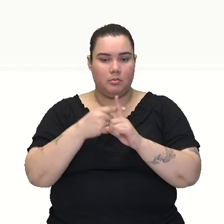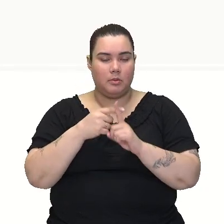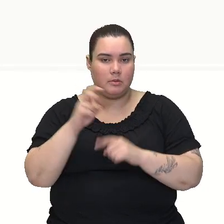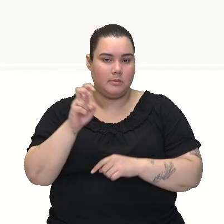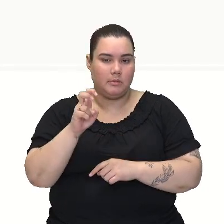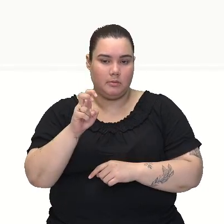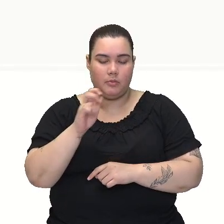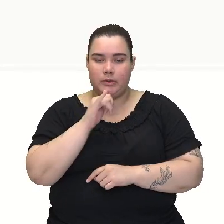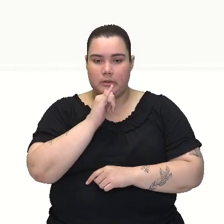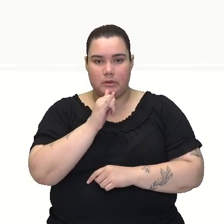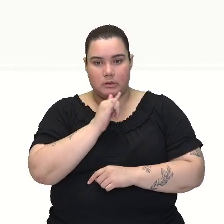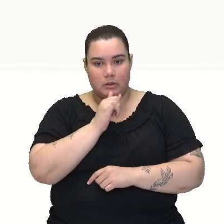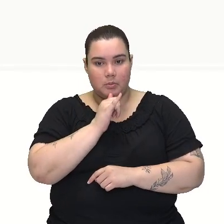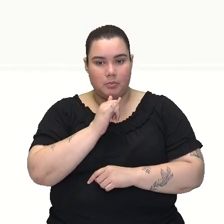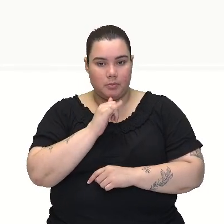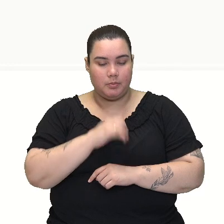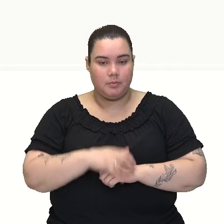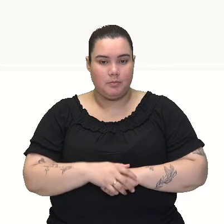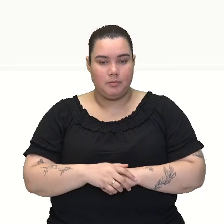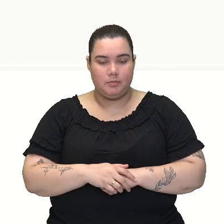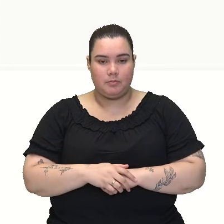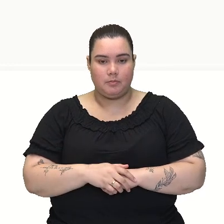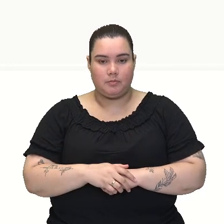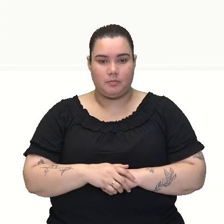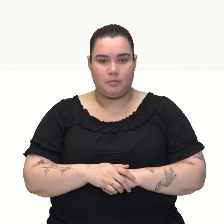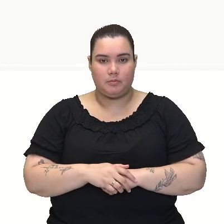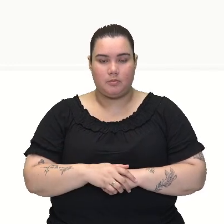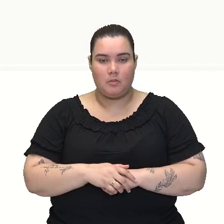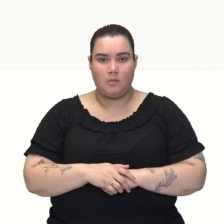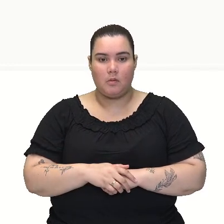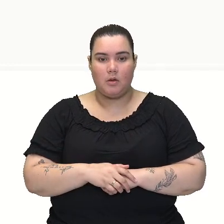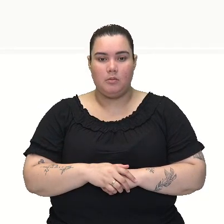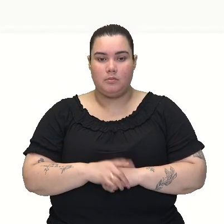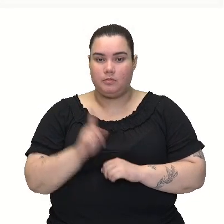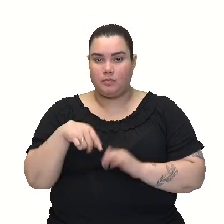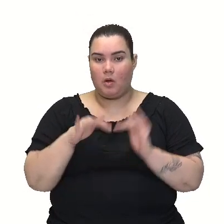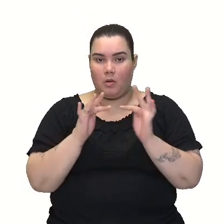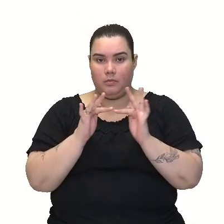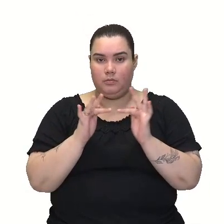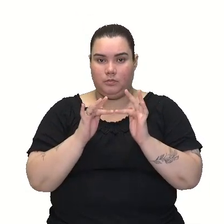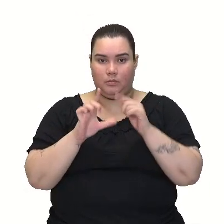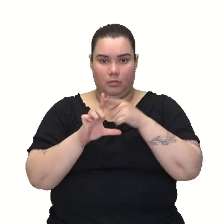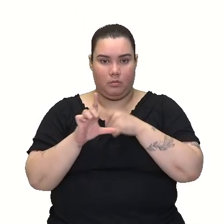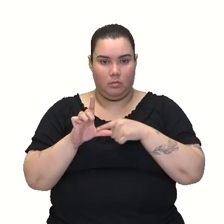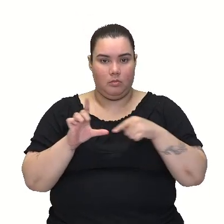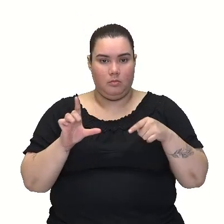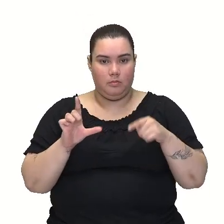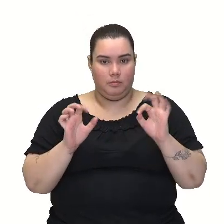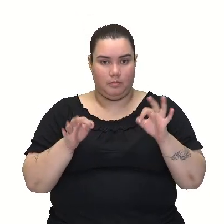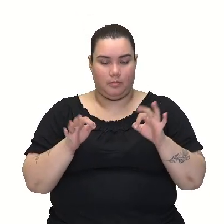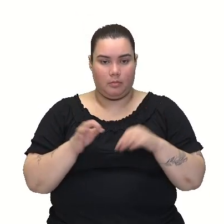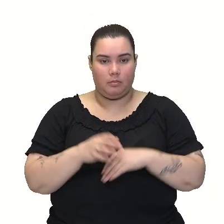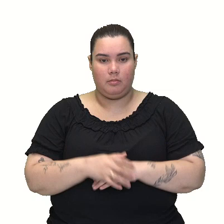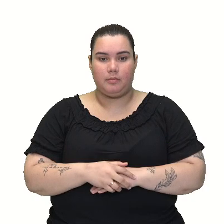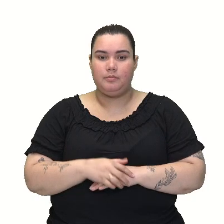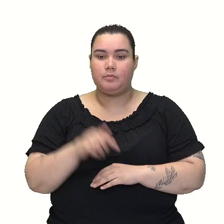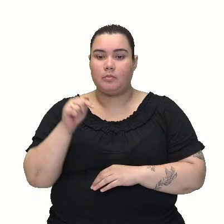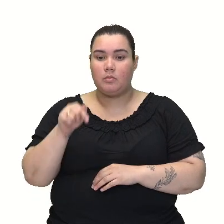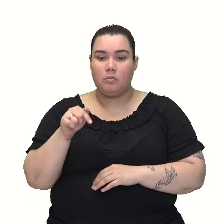5. Tenho essa função aí, função quadrática. Esse valor de